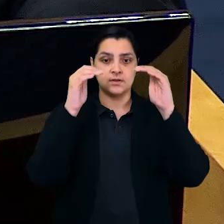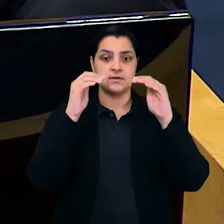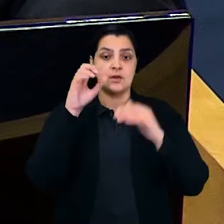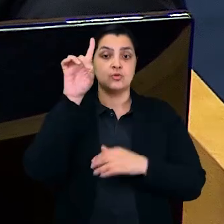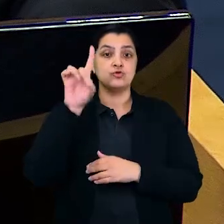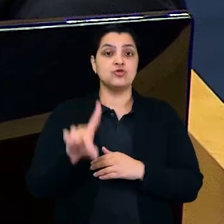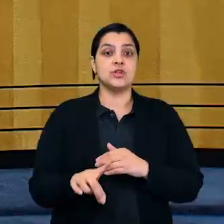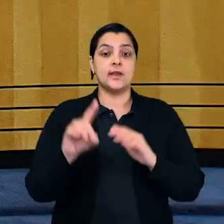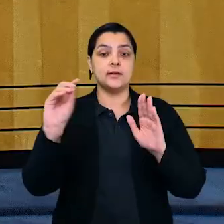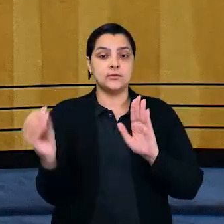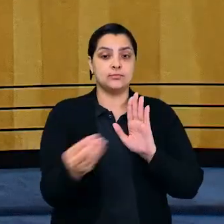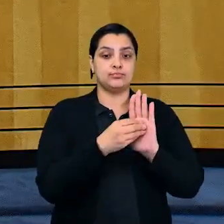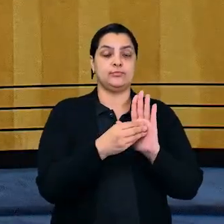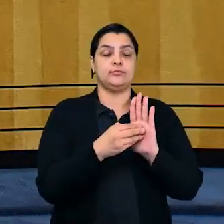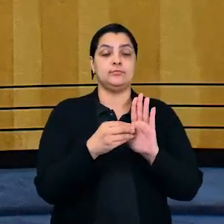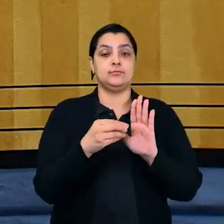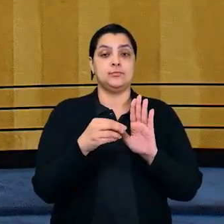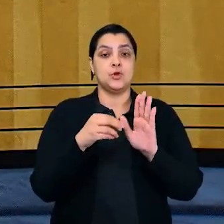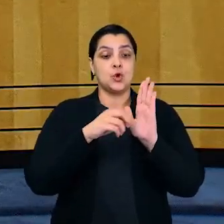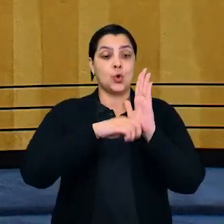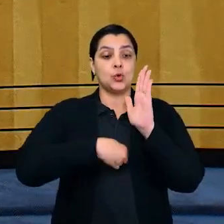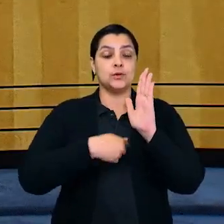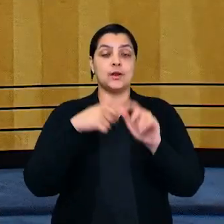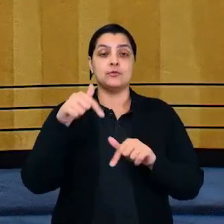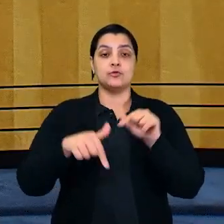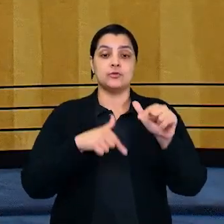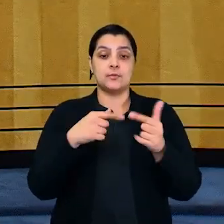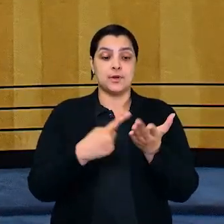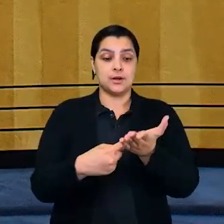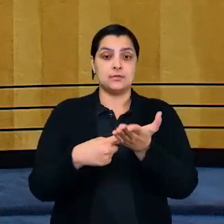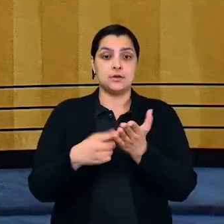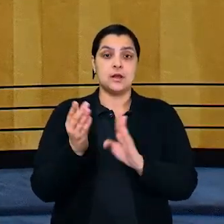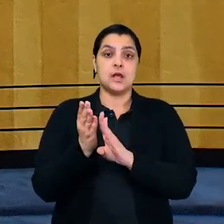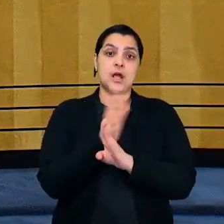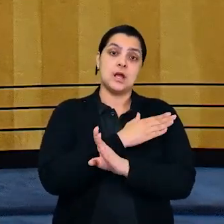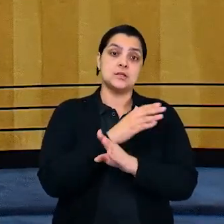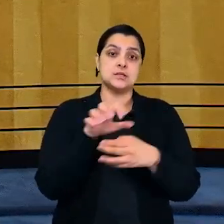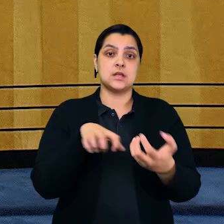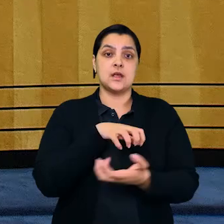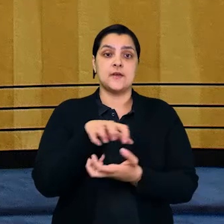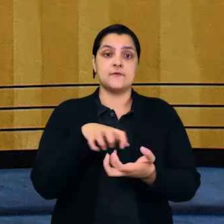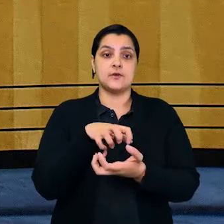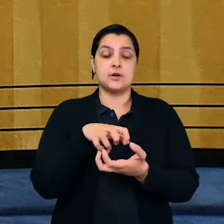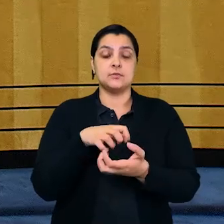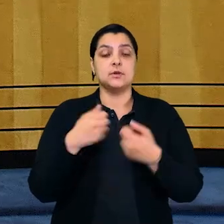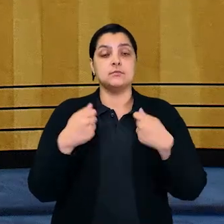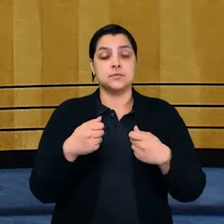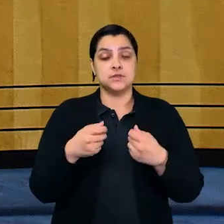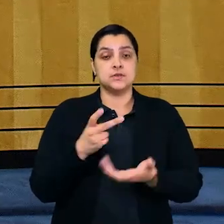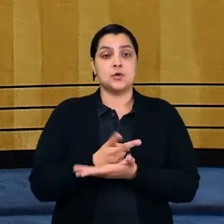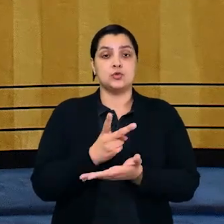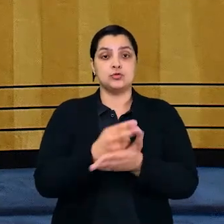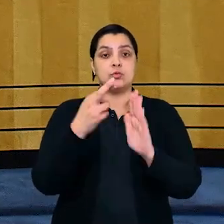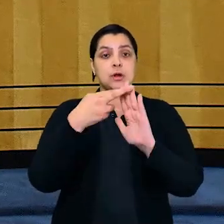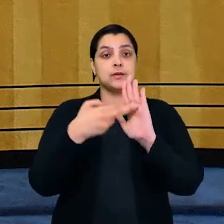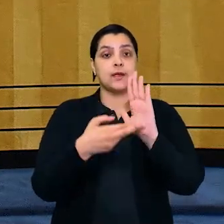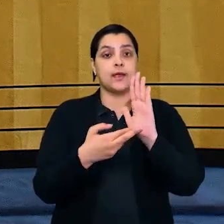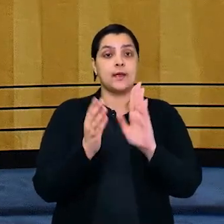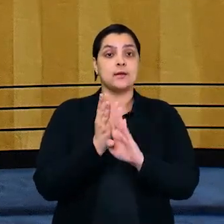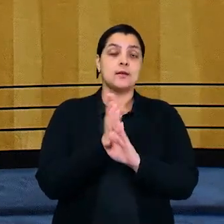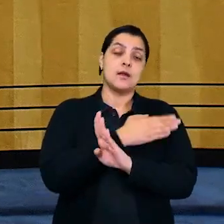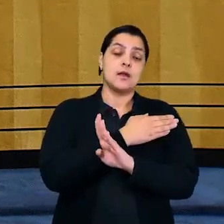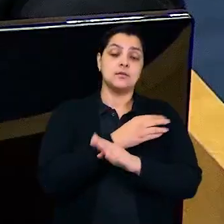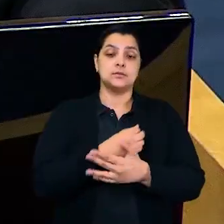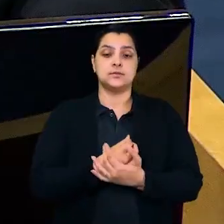direito adquirido. Para o ministro, os contratos de trabalho firmados antes da reforma deveriam permanecer sob as regras vigentes